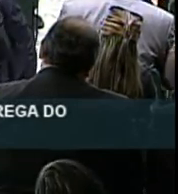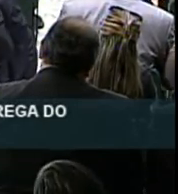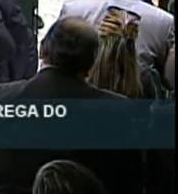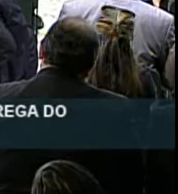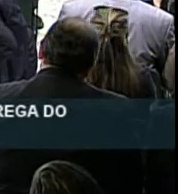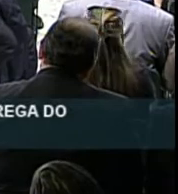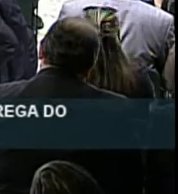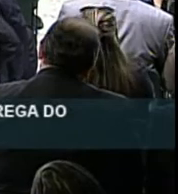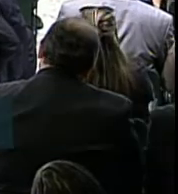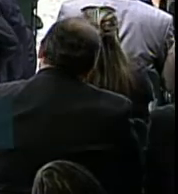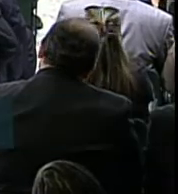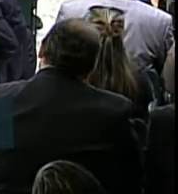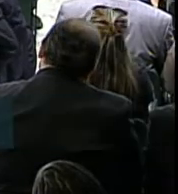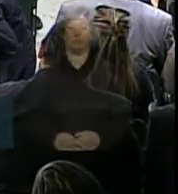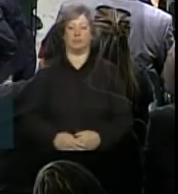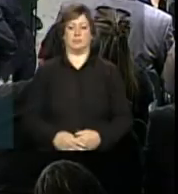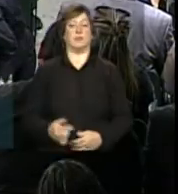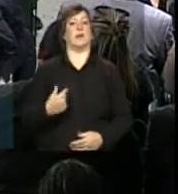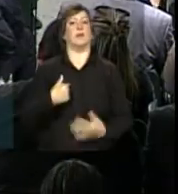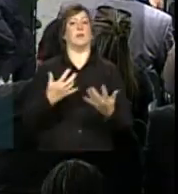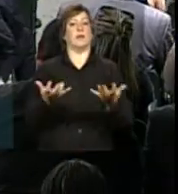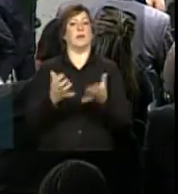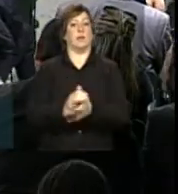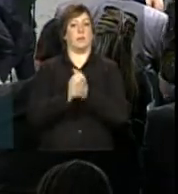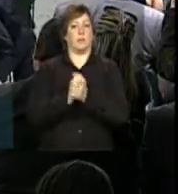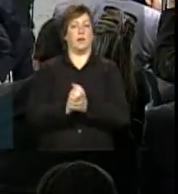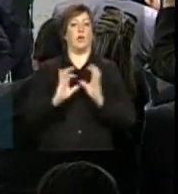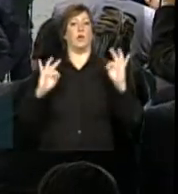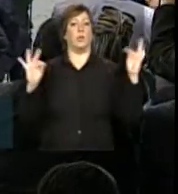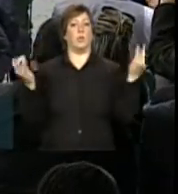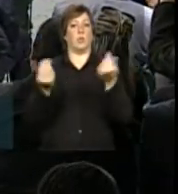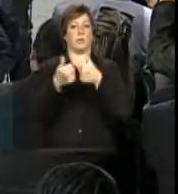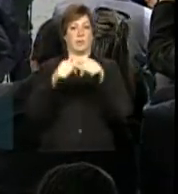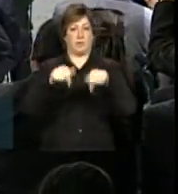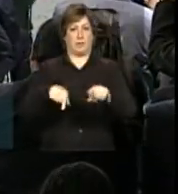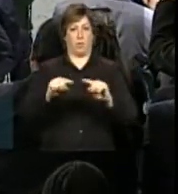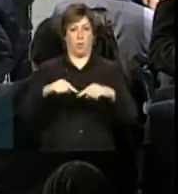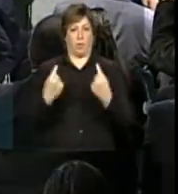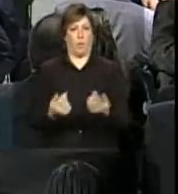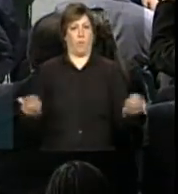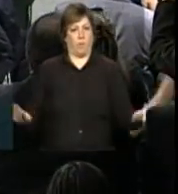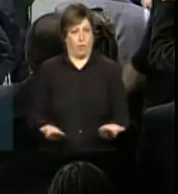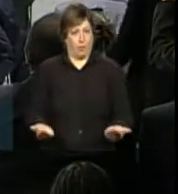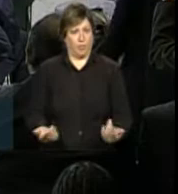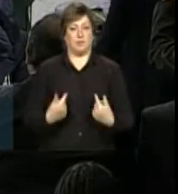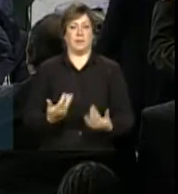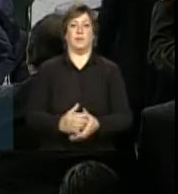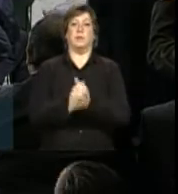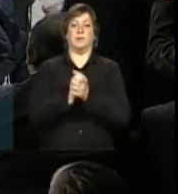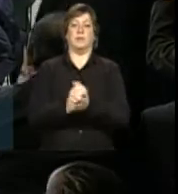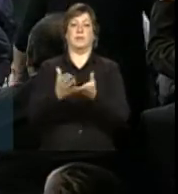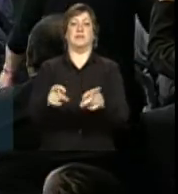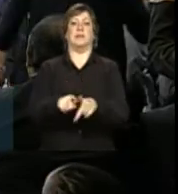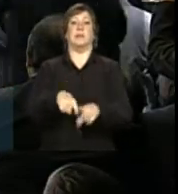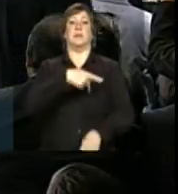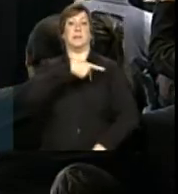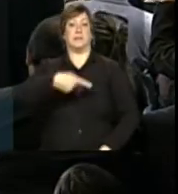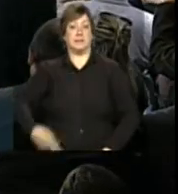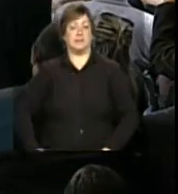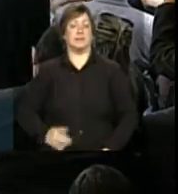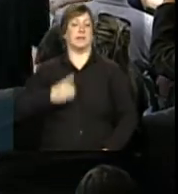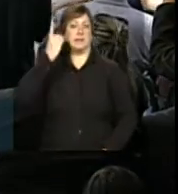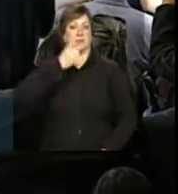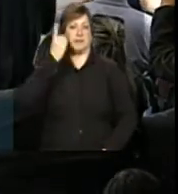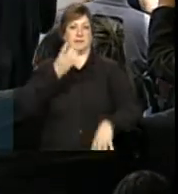queria comprimentar todos os presentes aqui nessa cerimônia cumprimentar o presidente da Câmara dos